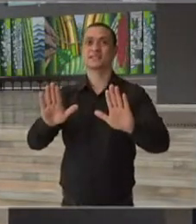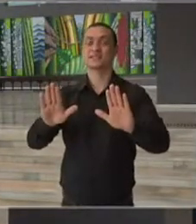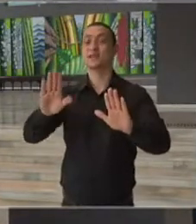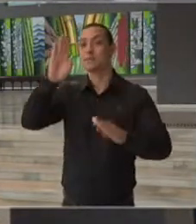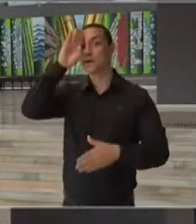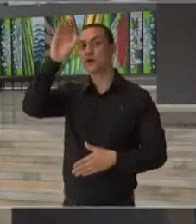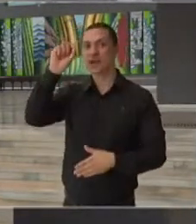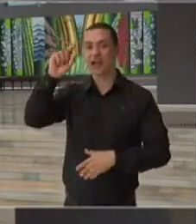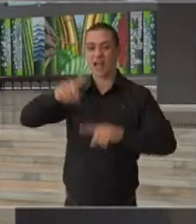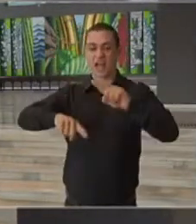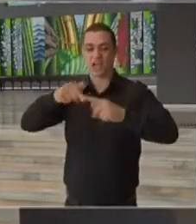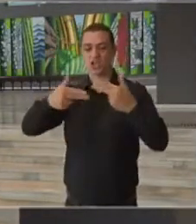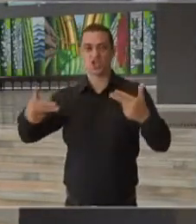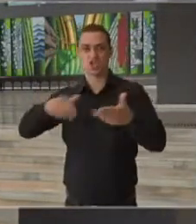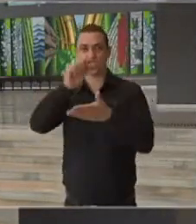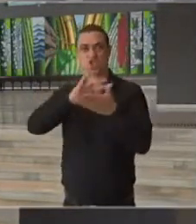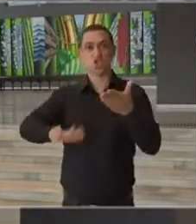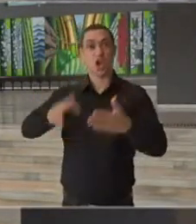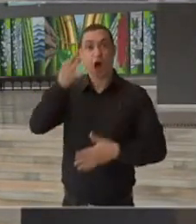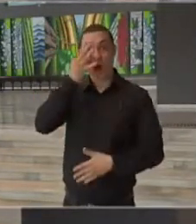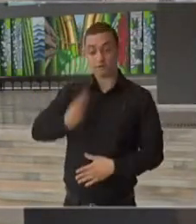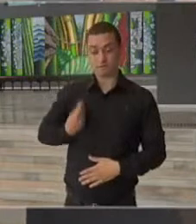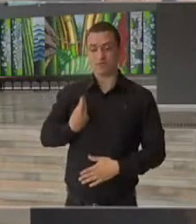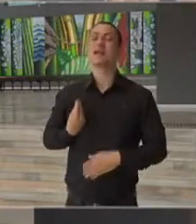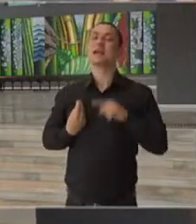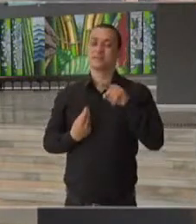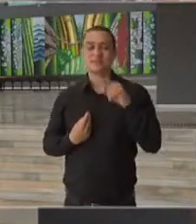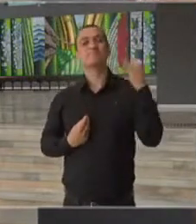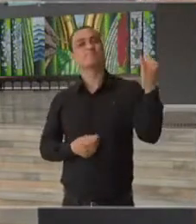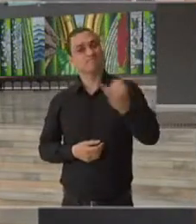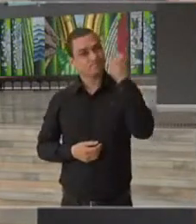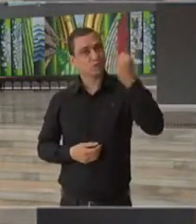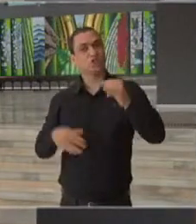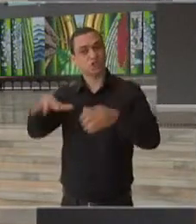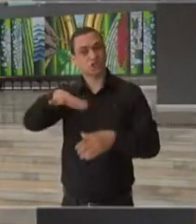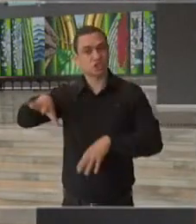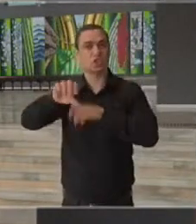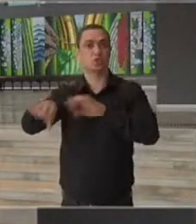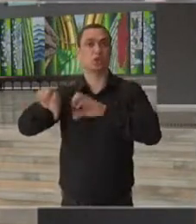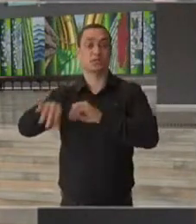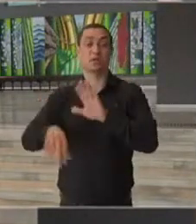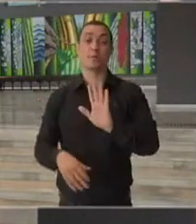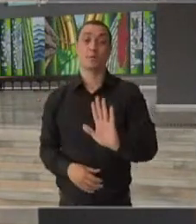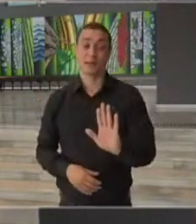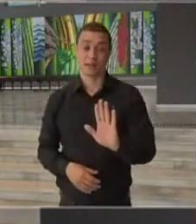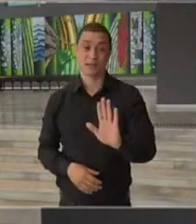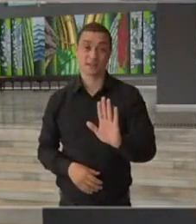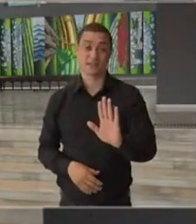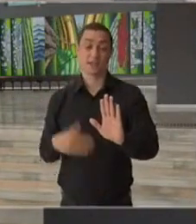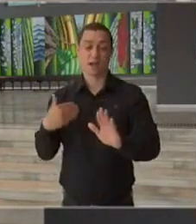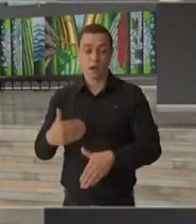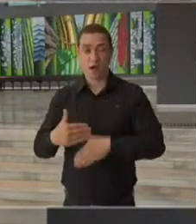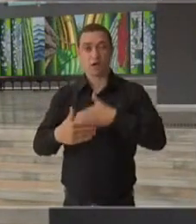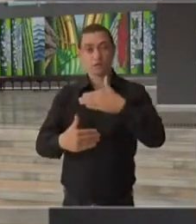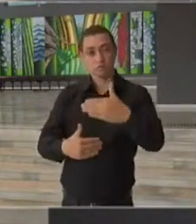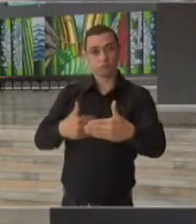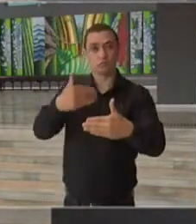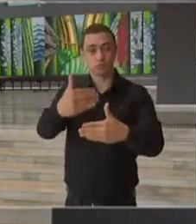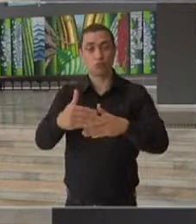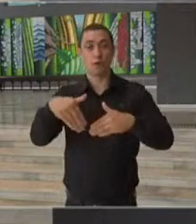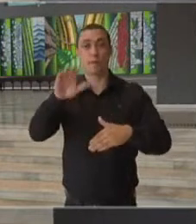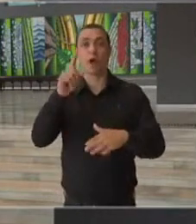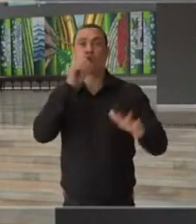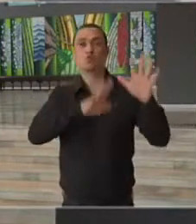premissa de que atividades presenciais são fundamentais na educação, mas que a gente avance com todos